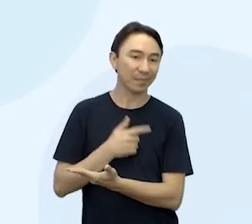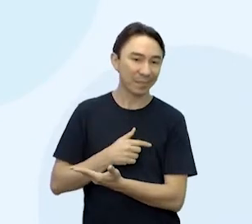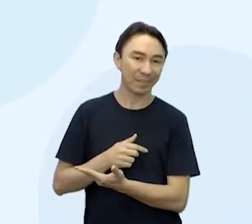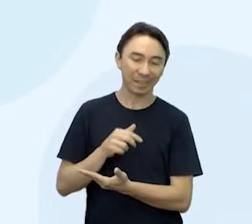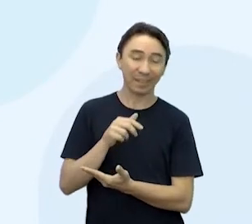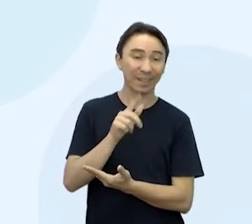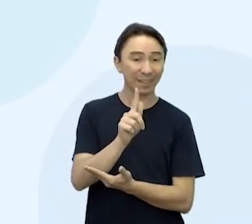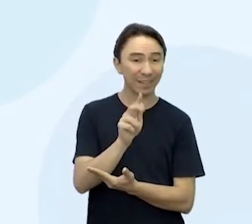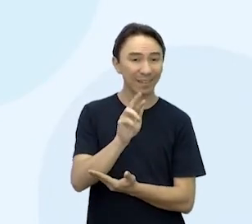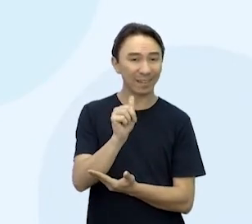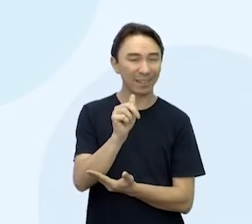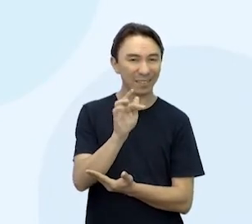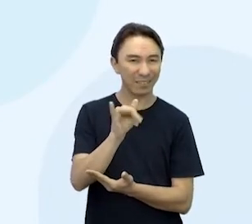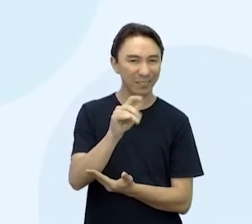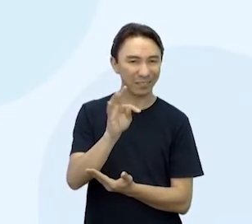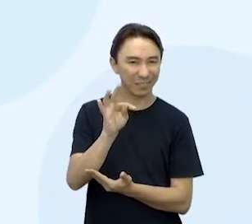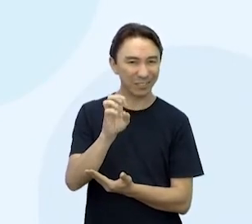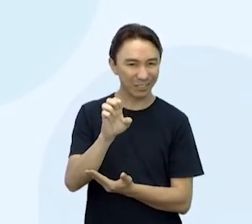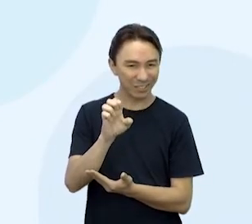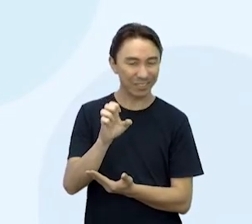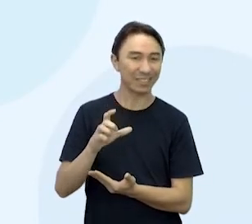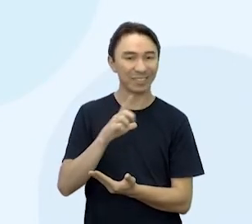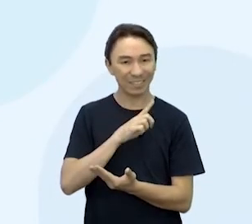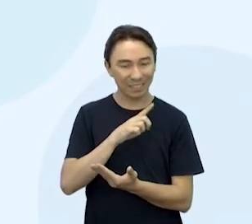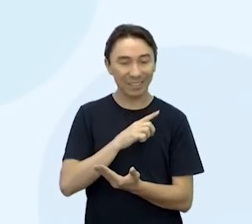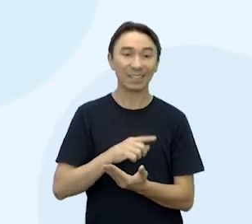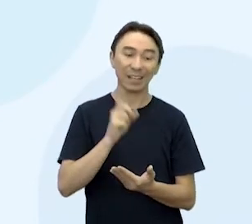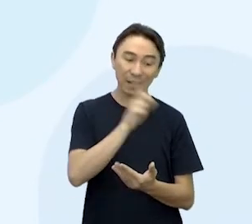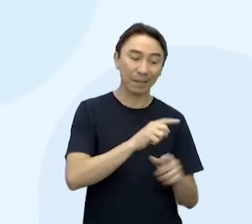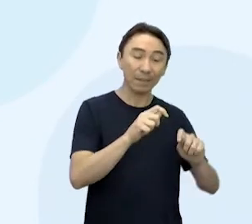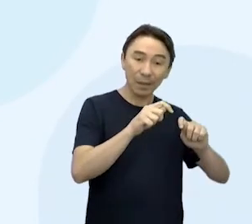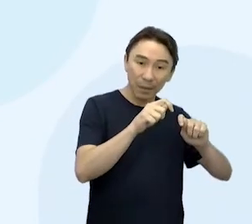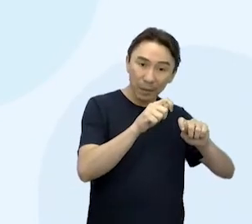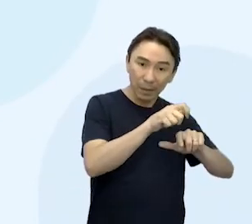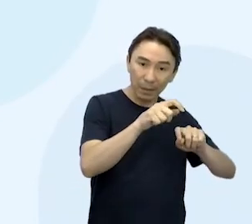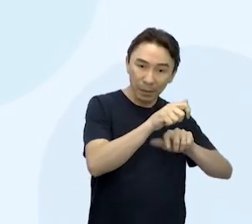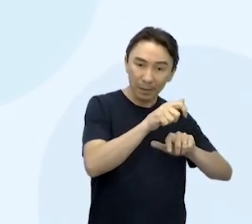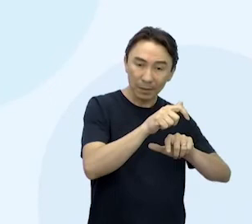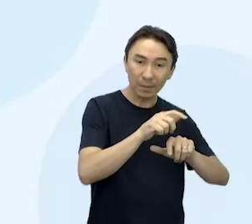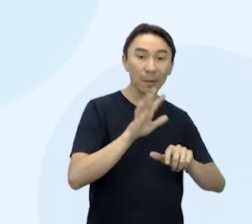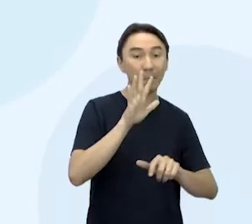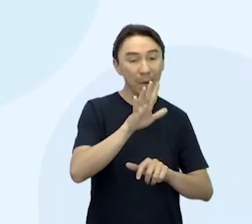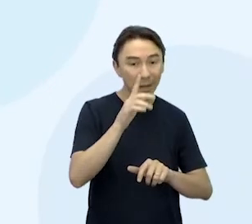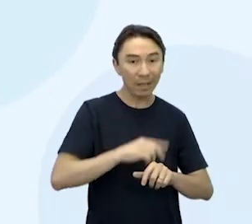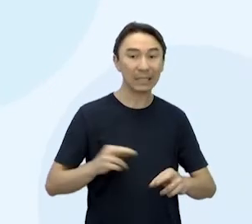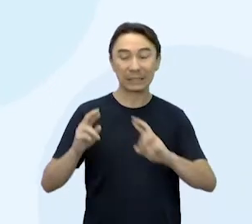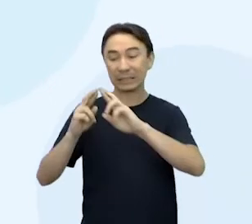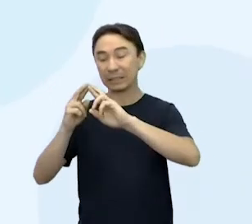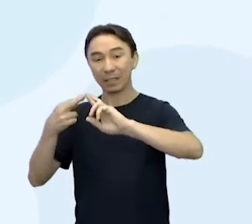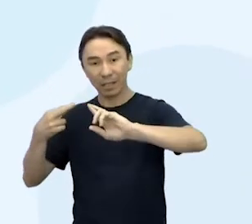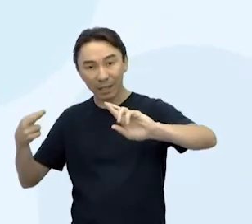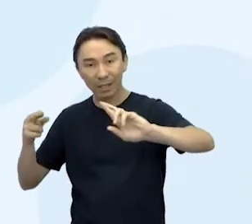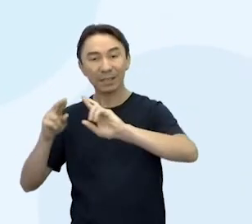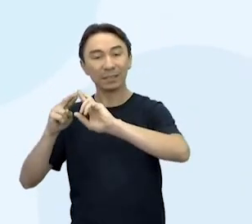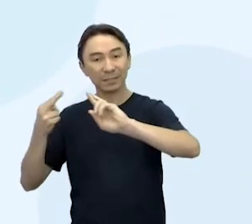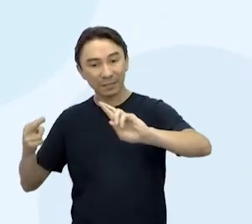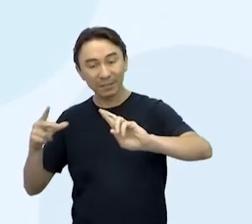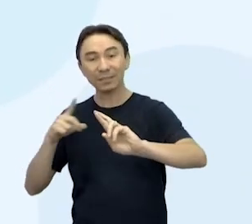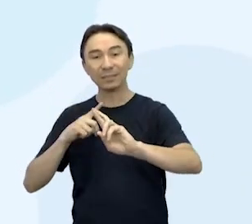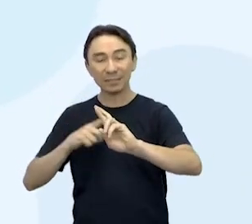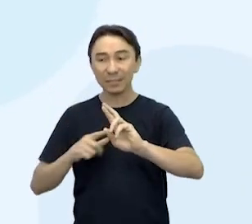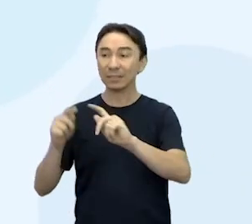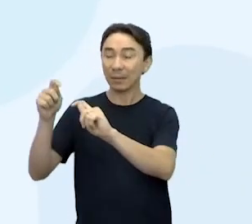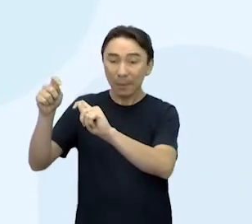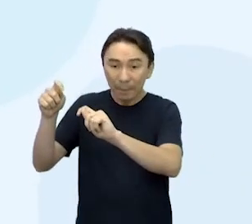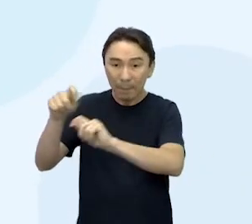tem ligações covalentes, mas entre uma rede e outra de grafite, eles são ligados por ligação